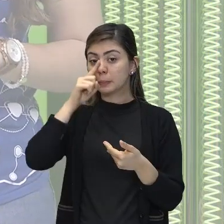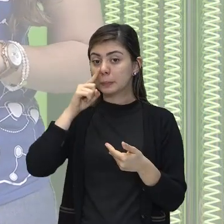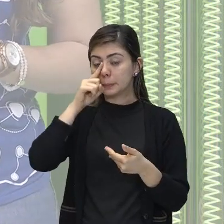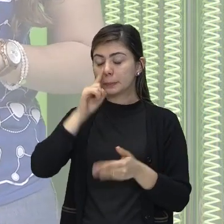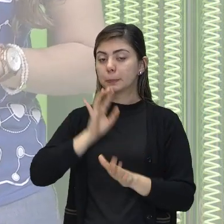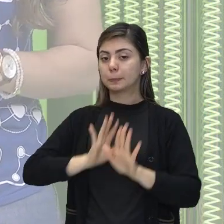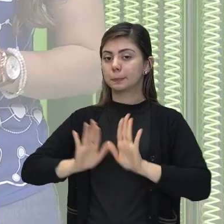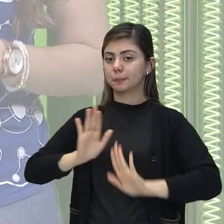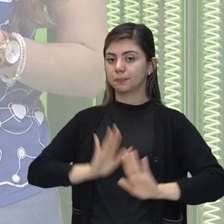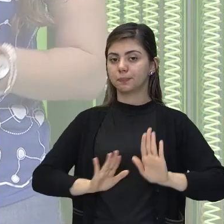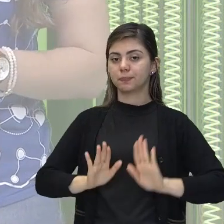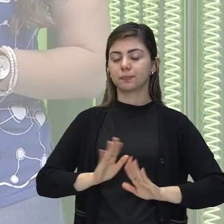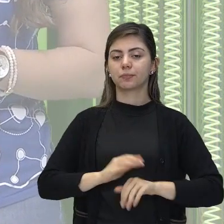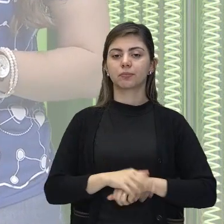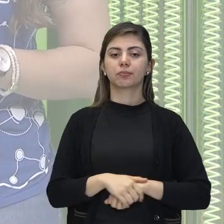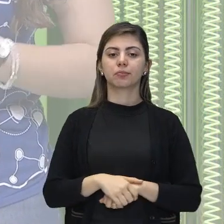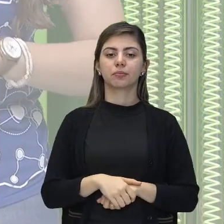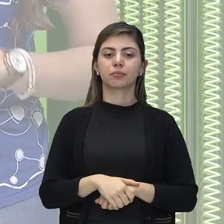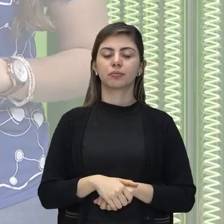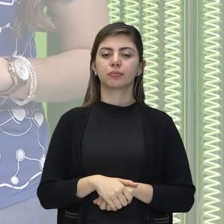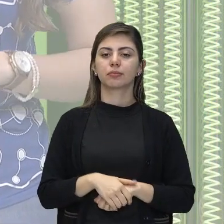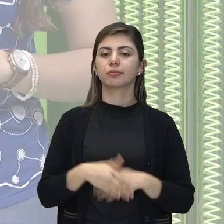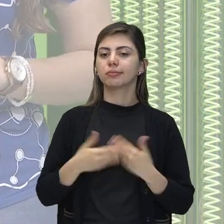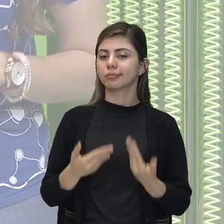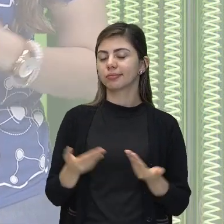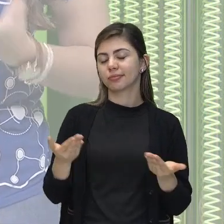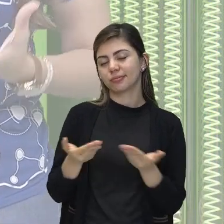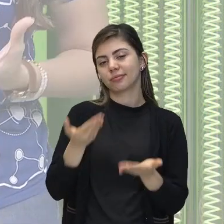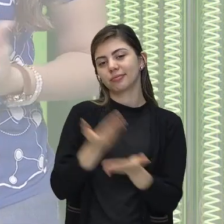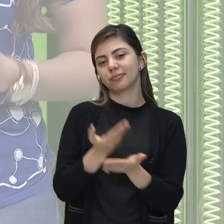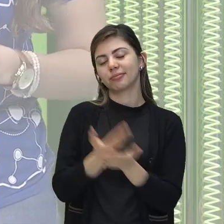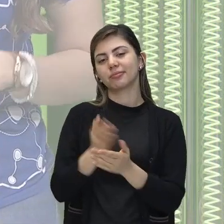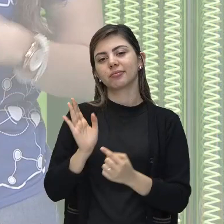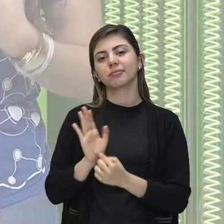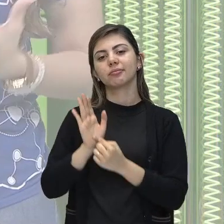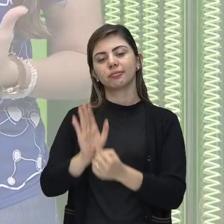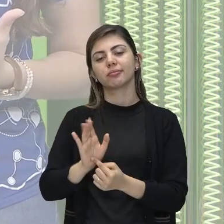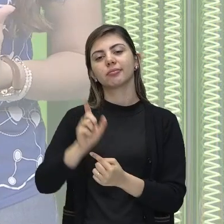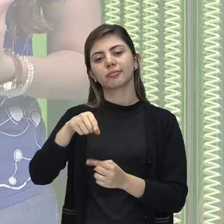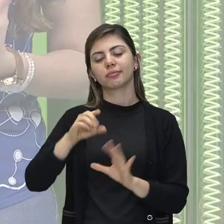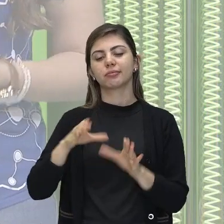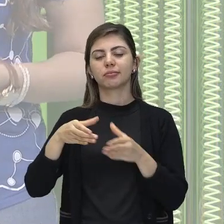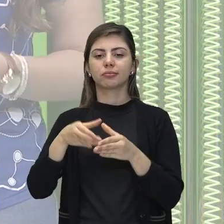perigoso, certo? E ela está aqui na nossa aula hoje por ser exemplo de uma